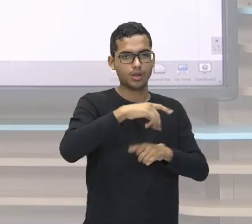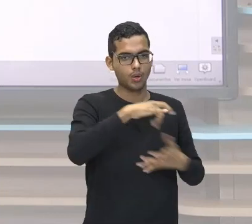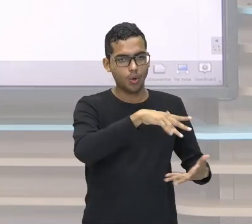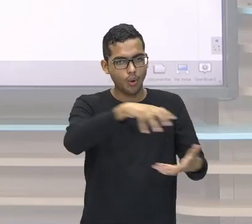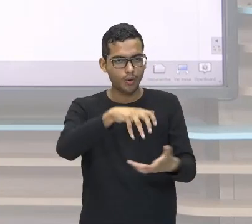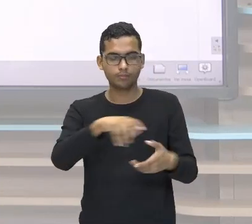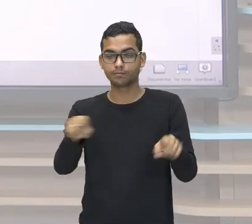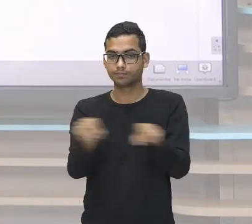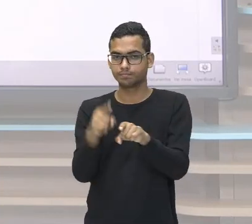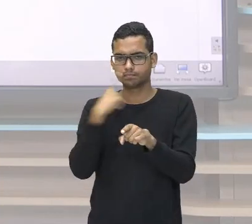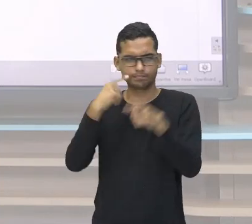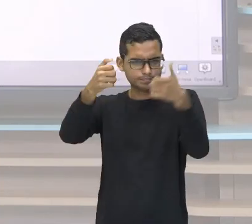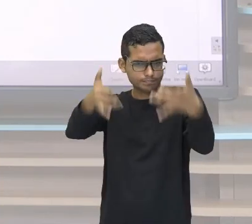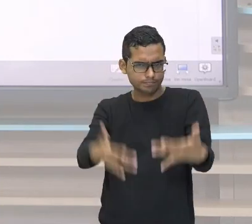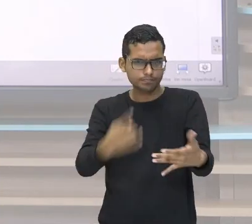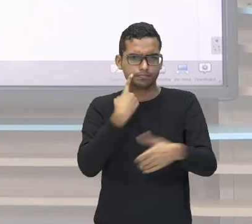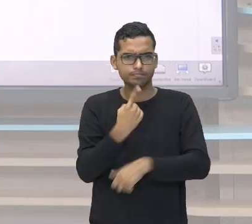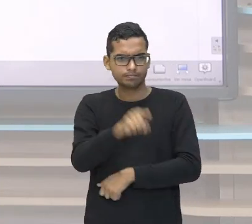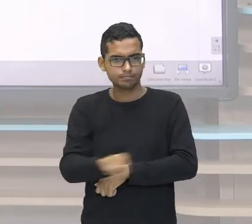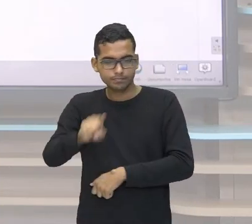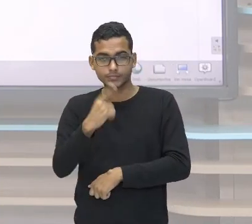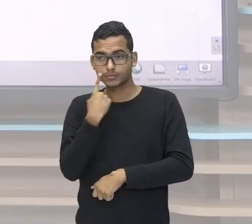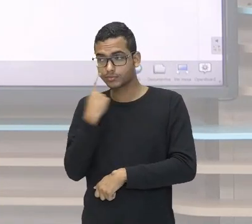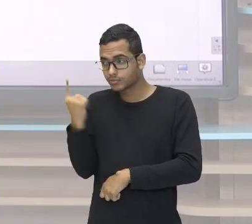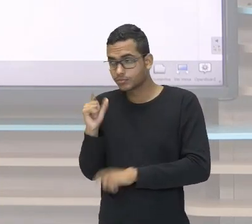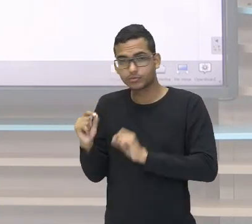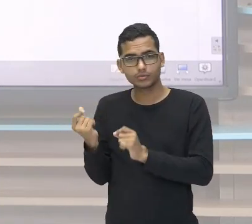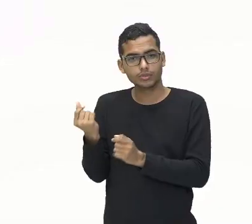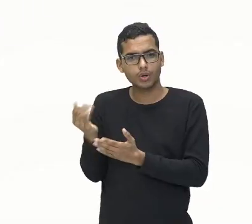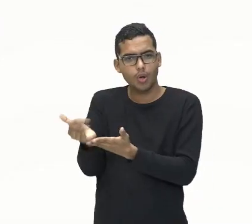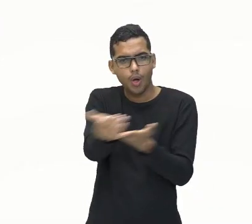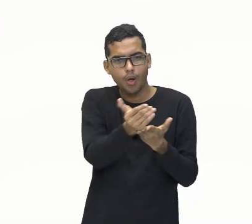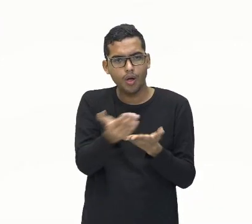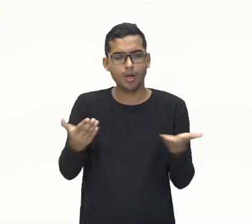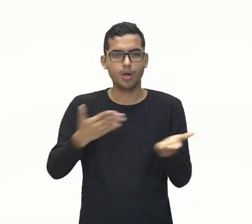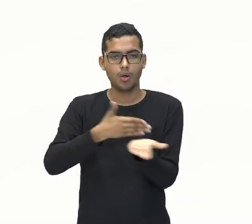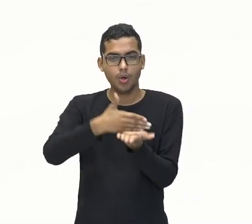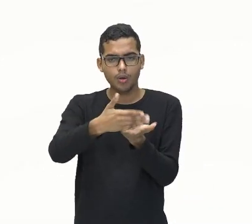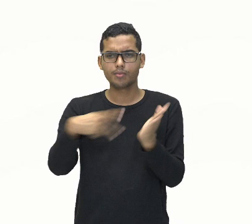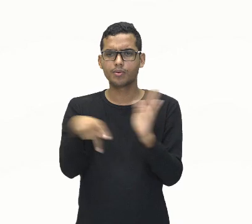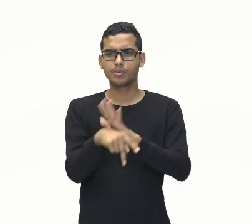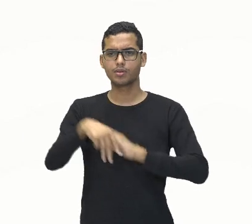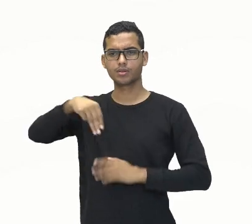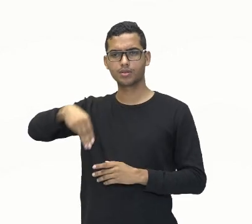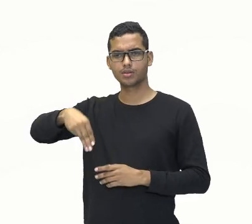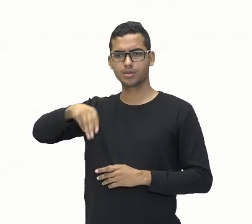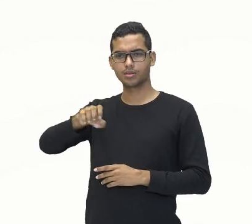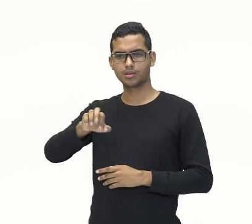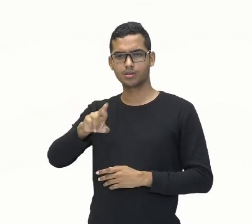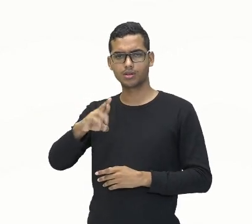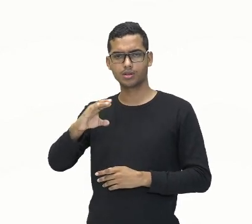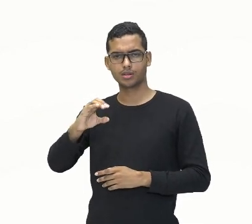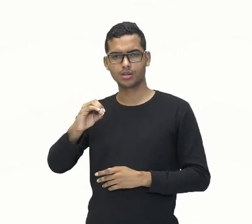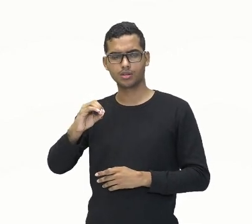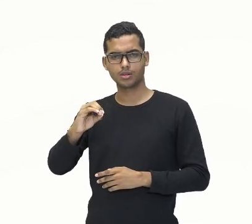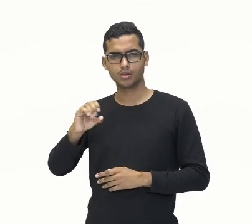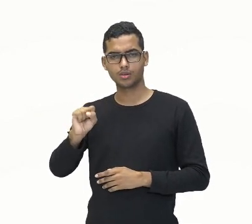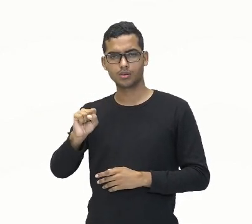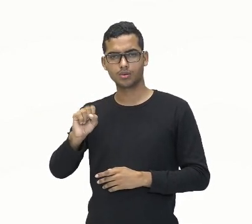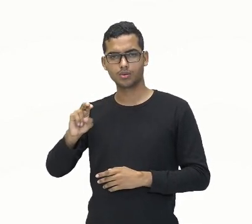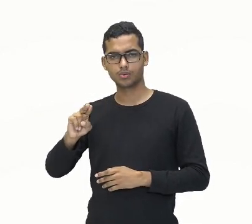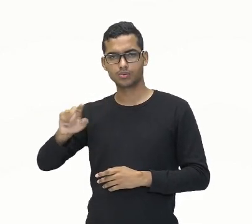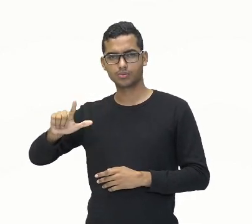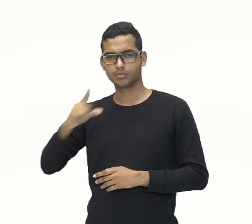dos blocos econômicos, começando pelo Mercosul. Vamos começar pelo Mercosul, né? Já que nós